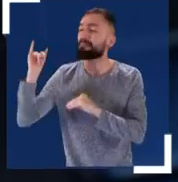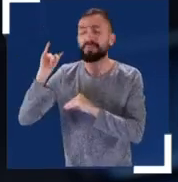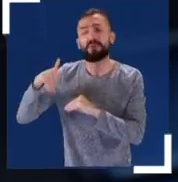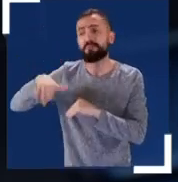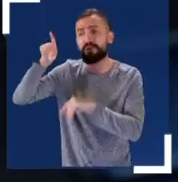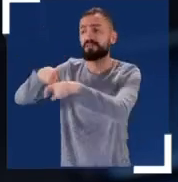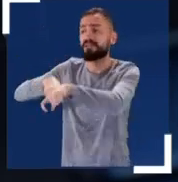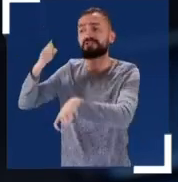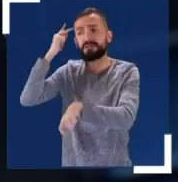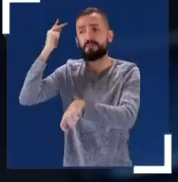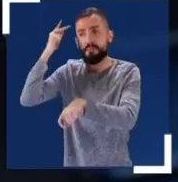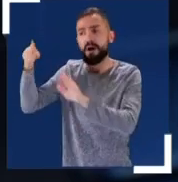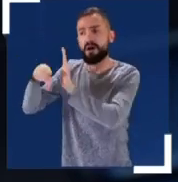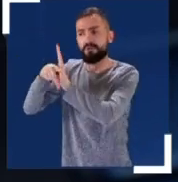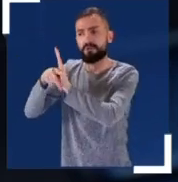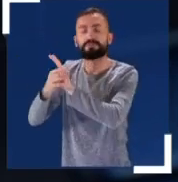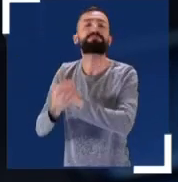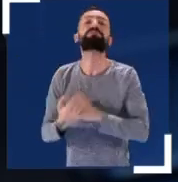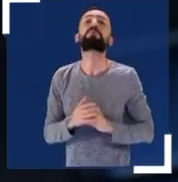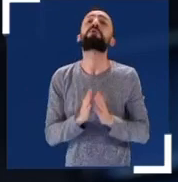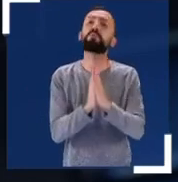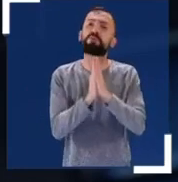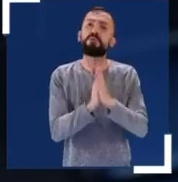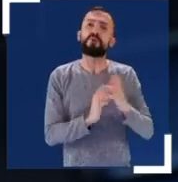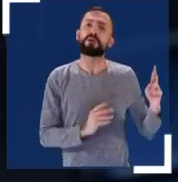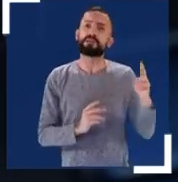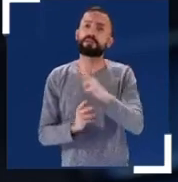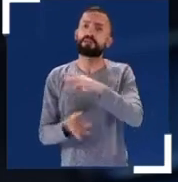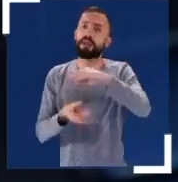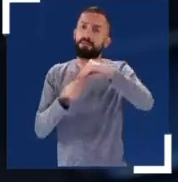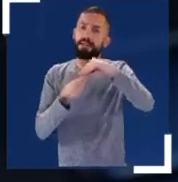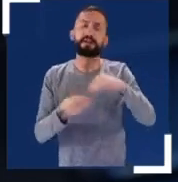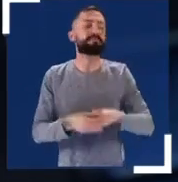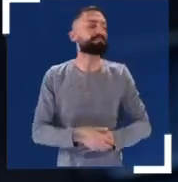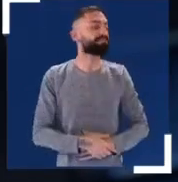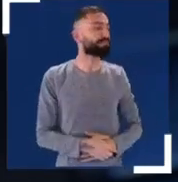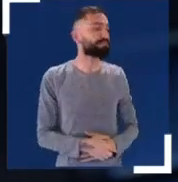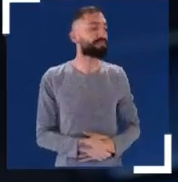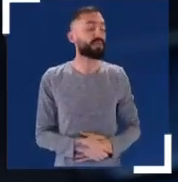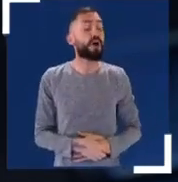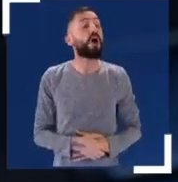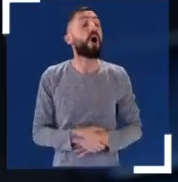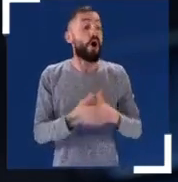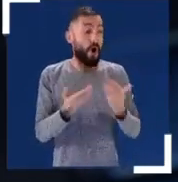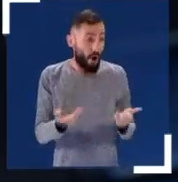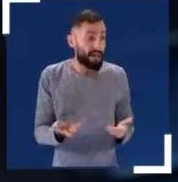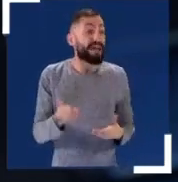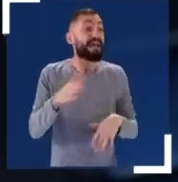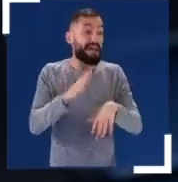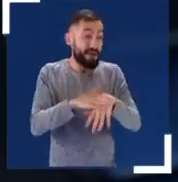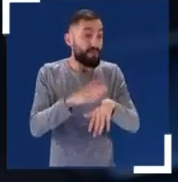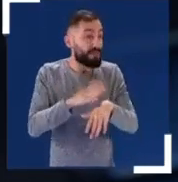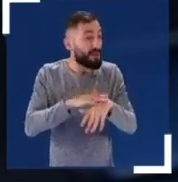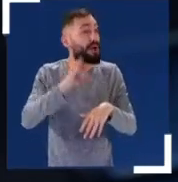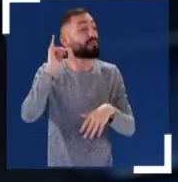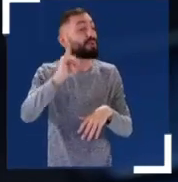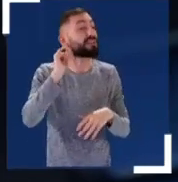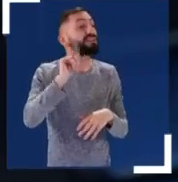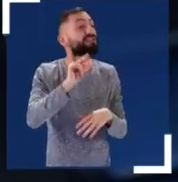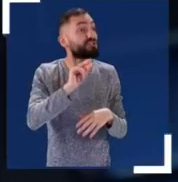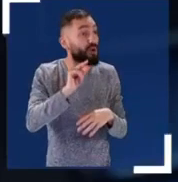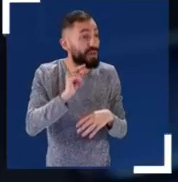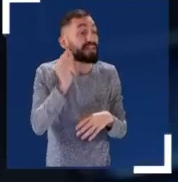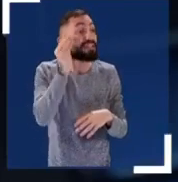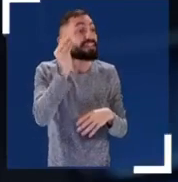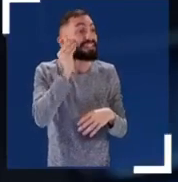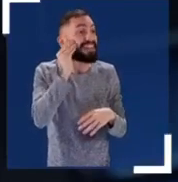no estado de São Paulo. Por favor, a tréplica. Olha, eu tenho insistido para que a gente tenha licenciamentos ambientais mais